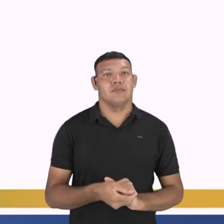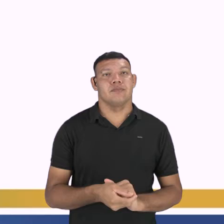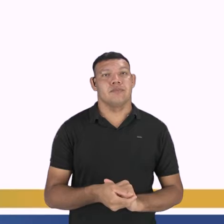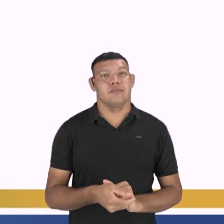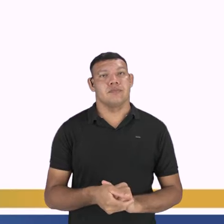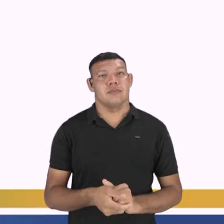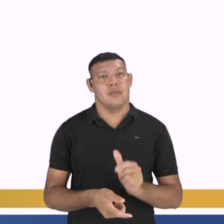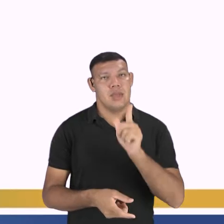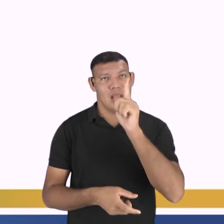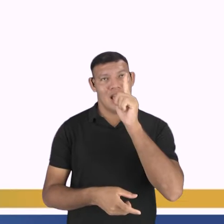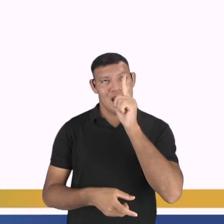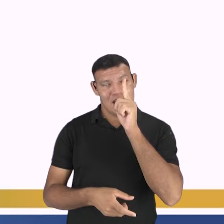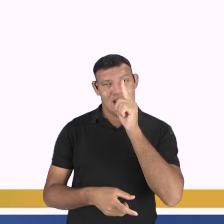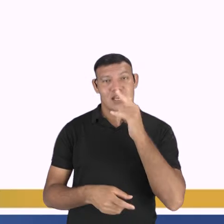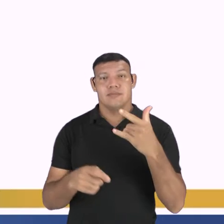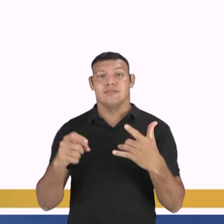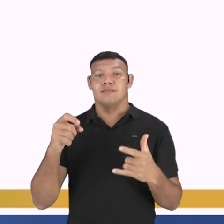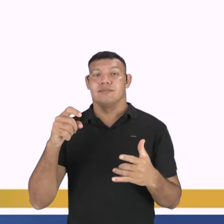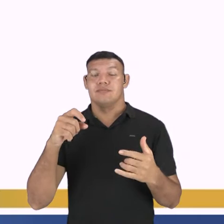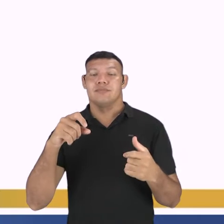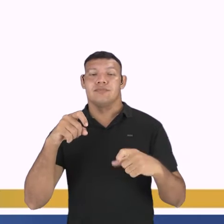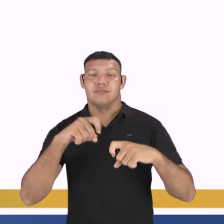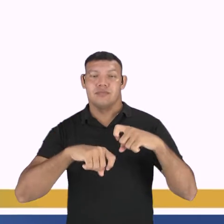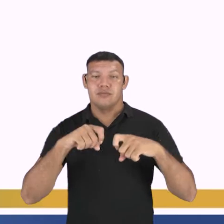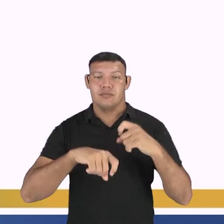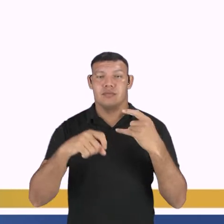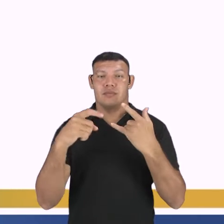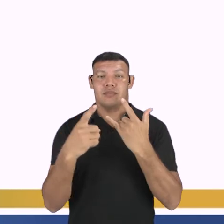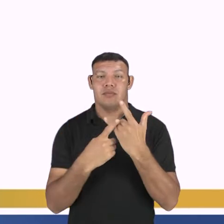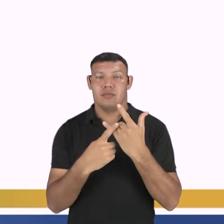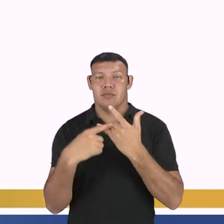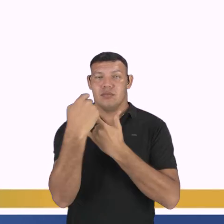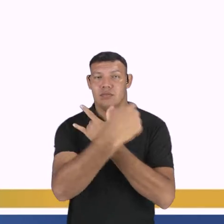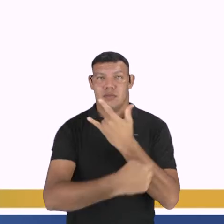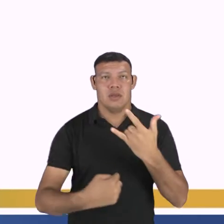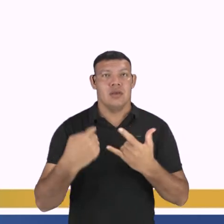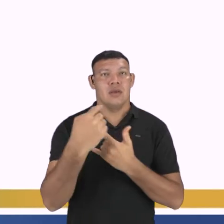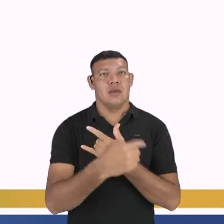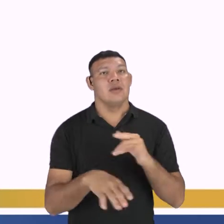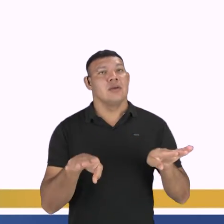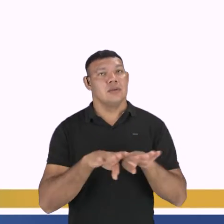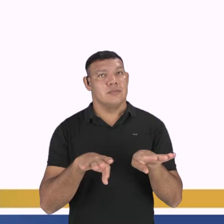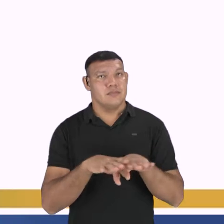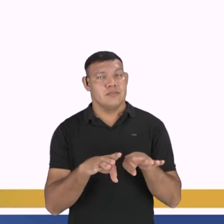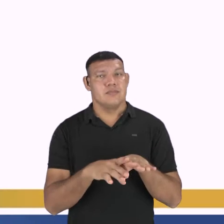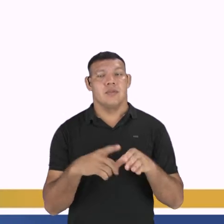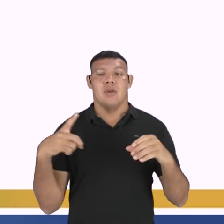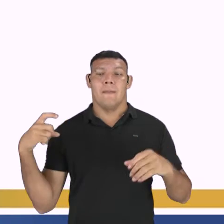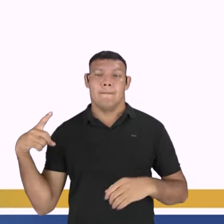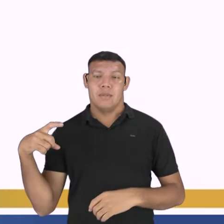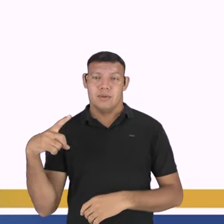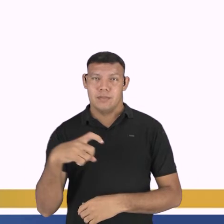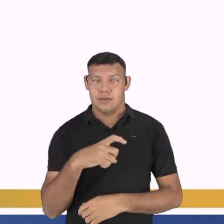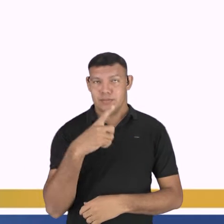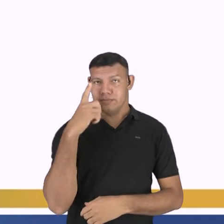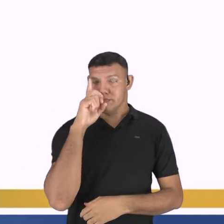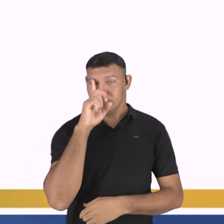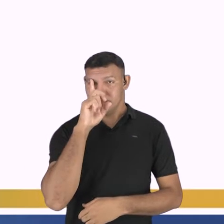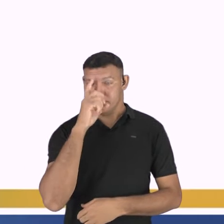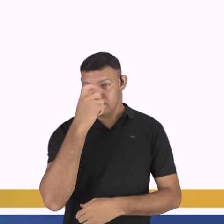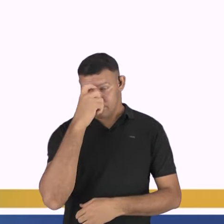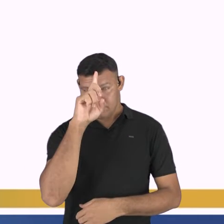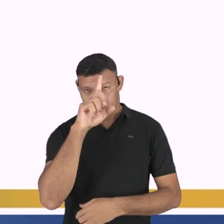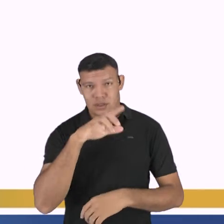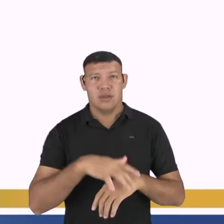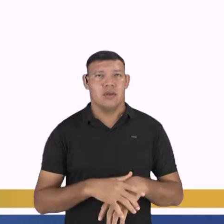masculino, como já foi falado, ele garante a produção de espermatozoide e a transferência desse gameta para o corpo da fêmea. Ele é formado